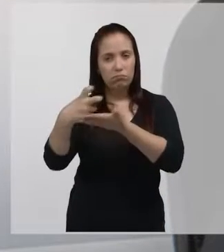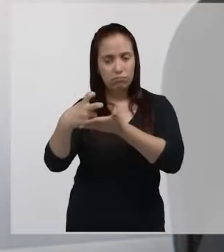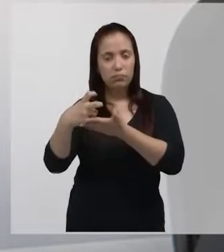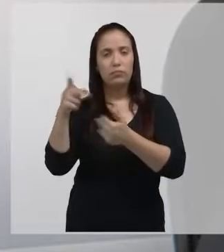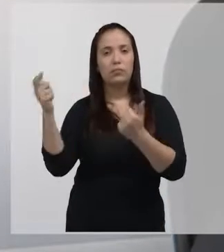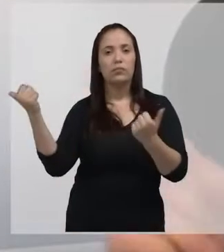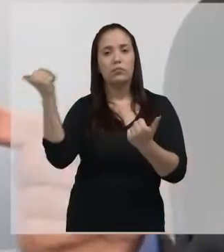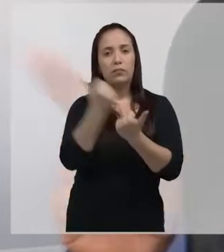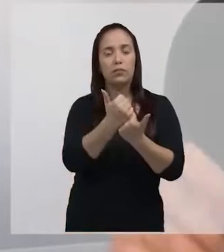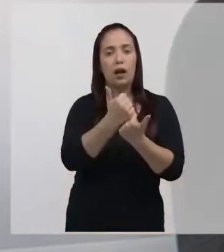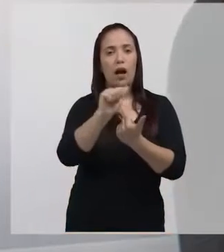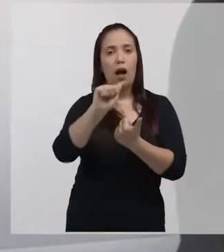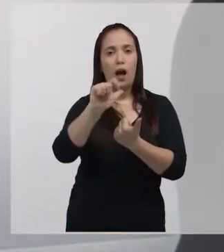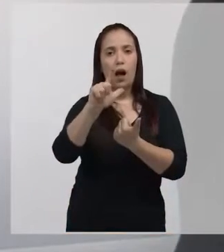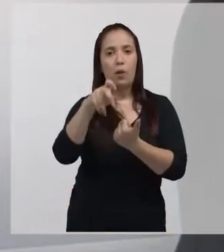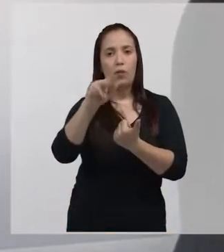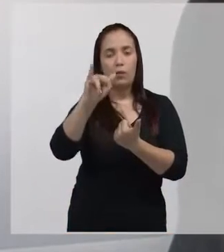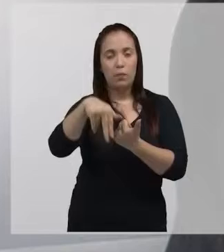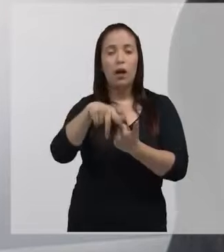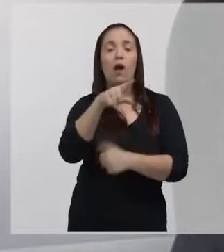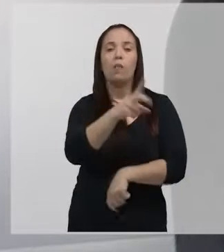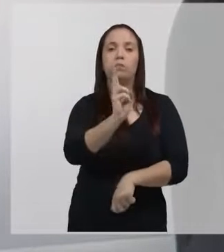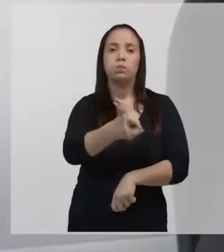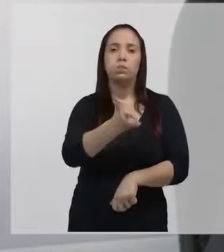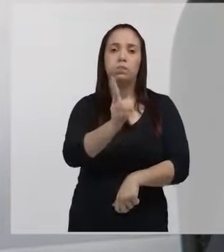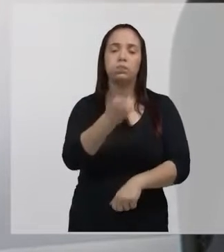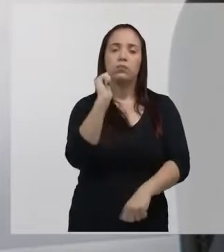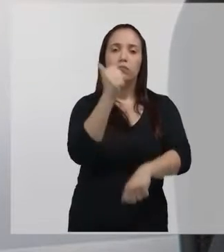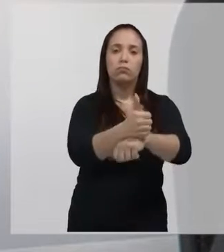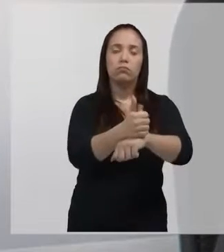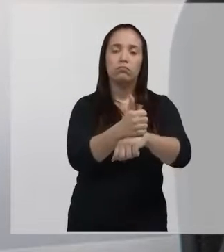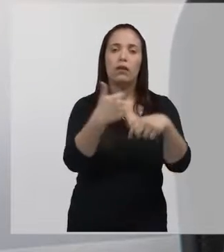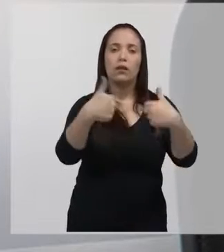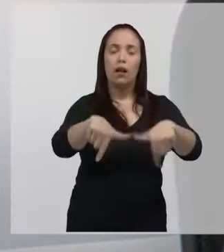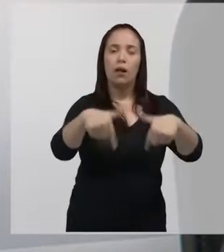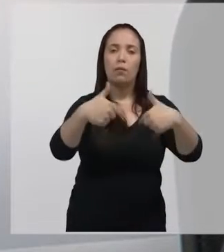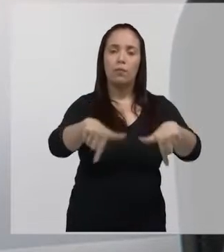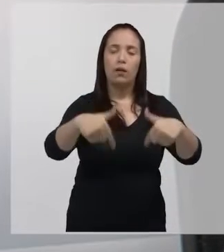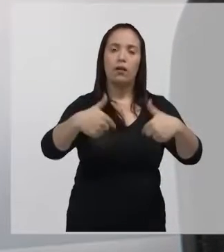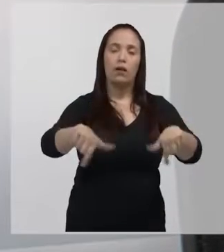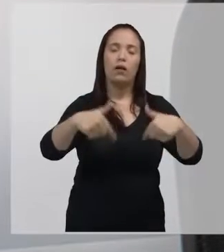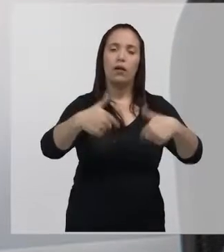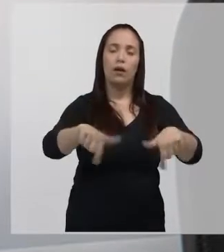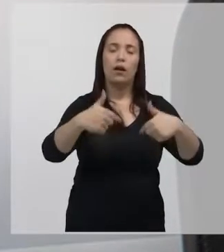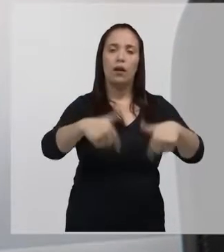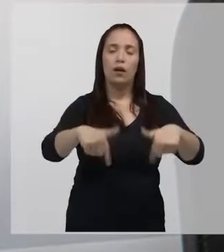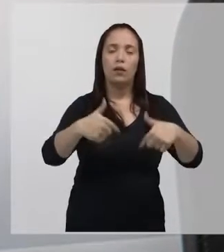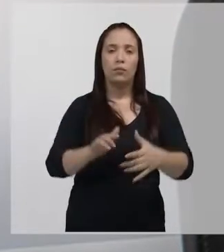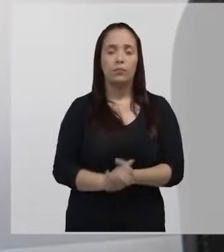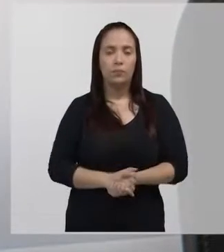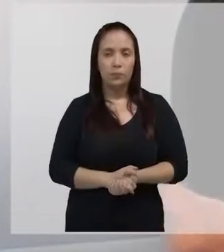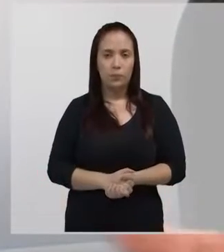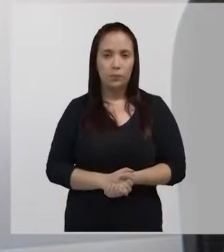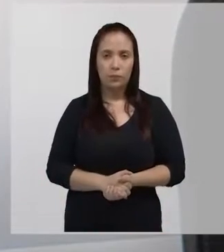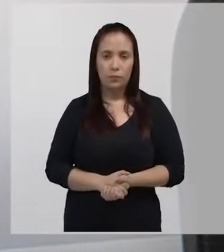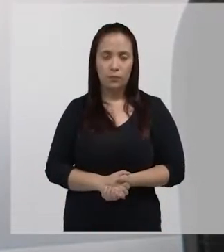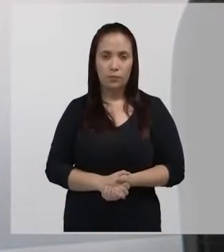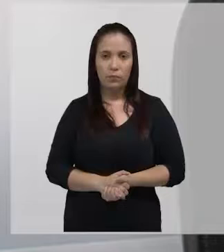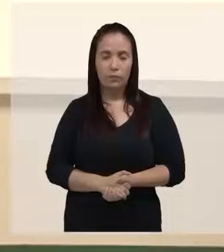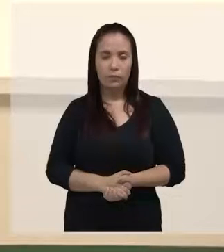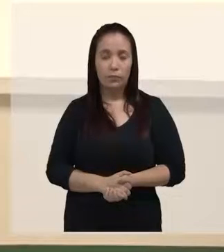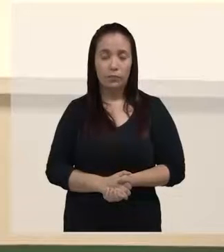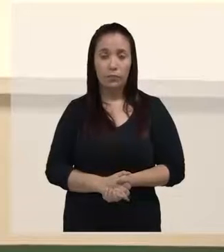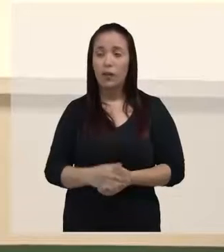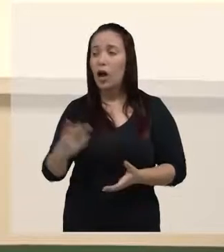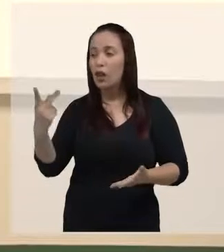assumindo em 2011, ele continua lá à frente daquelas questões Nós somos relacionadas ao metrô. Mas voltando nós só,